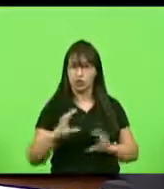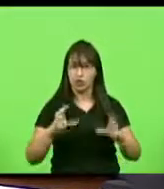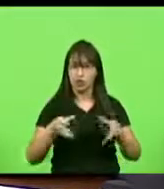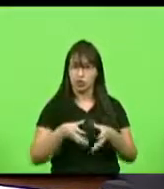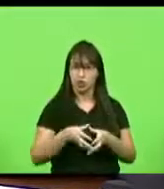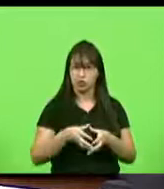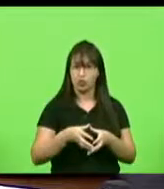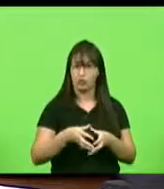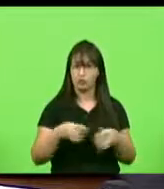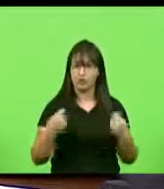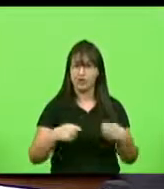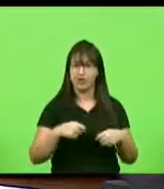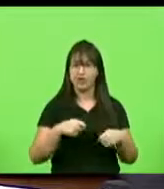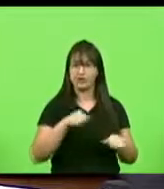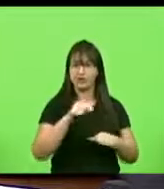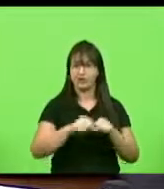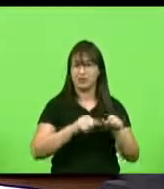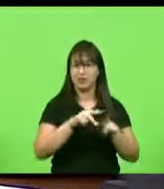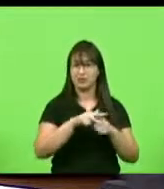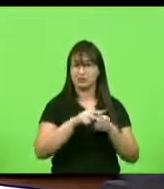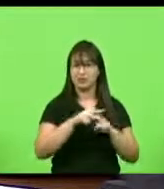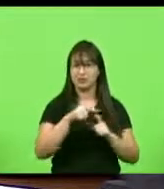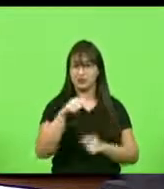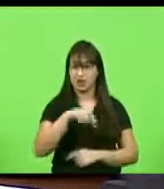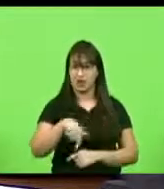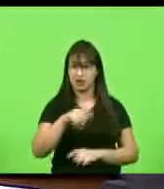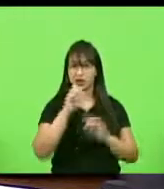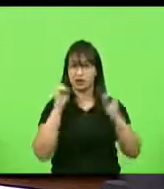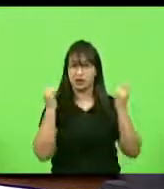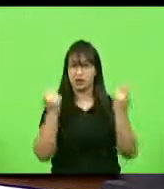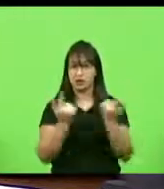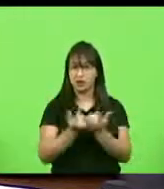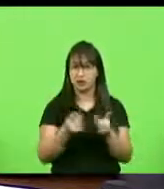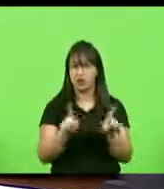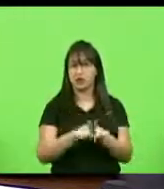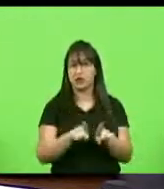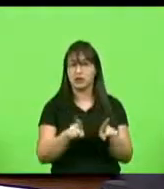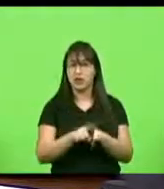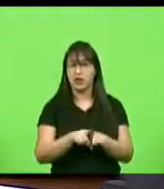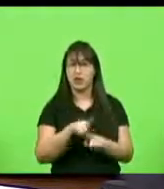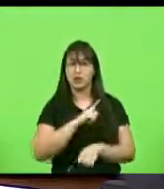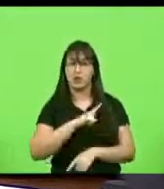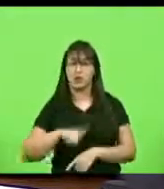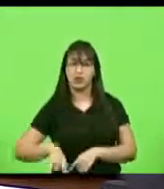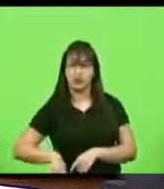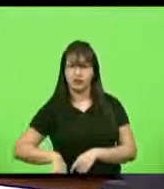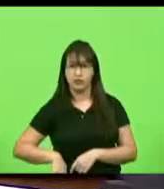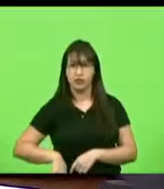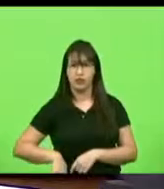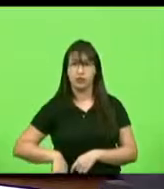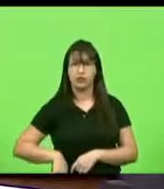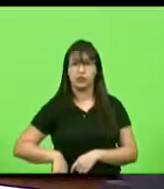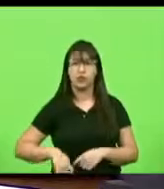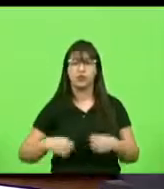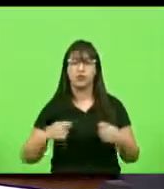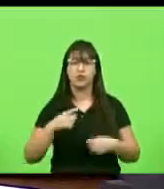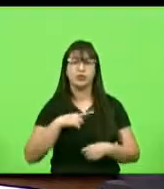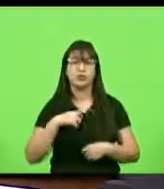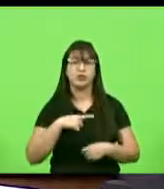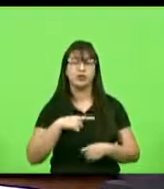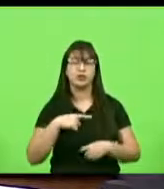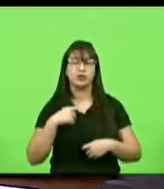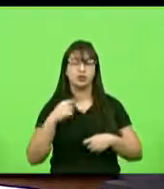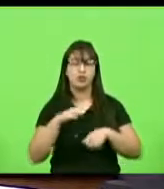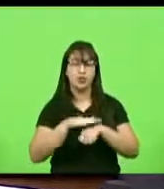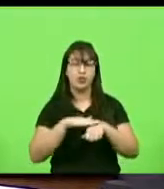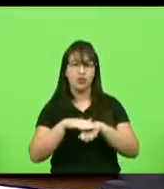reajuste. E nós, aqui da Assembleia, mais o staff do governo, como disse, nós íamos conversando com o